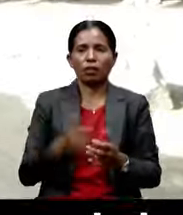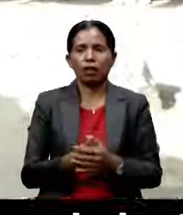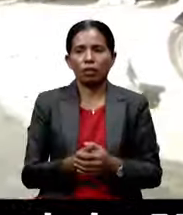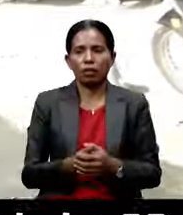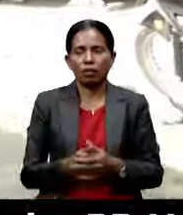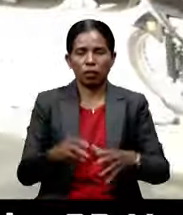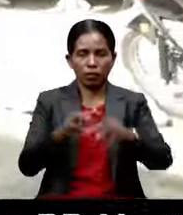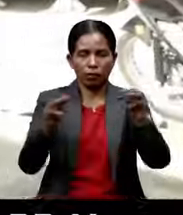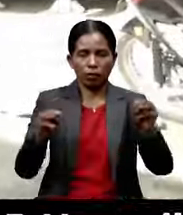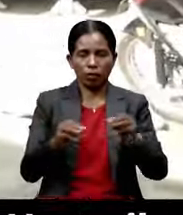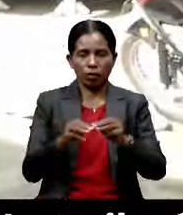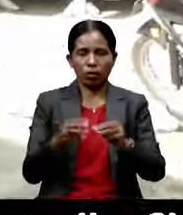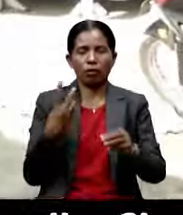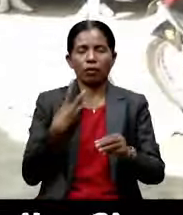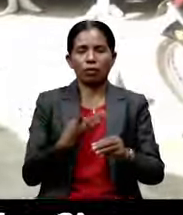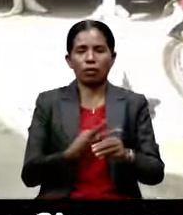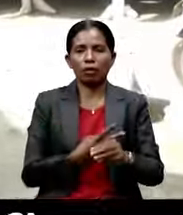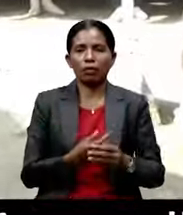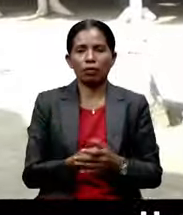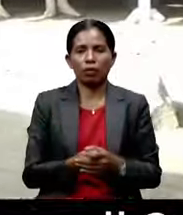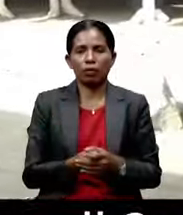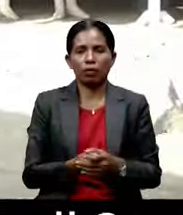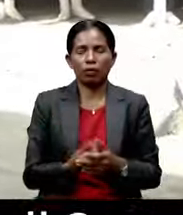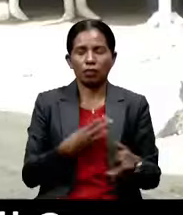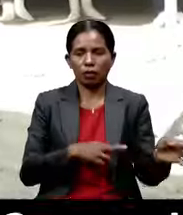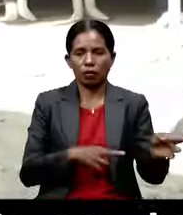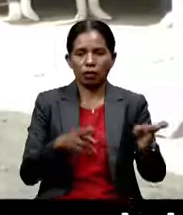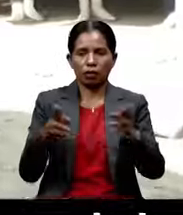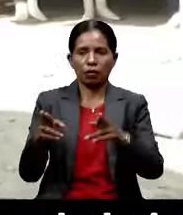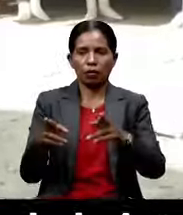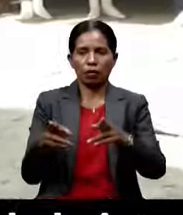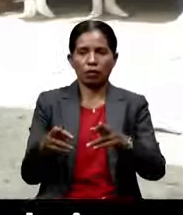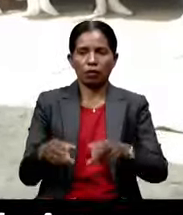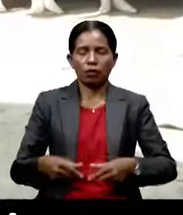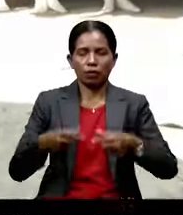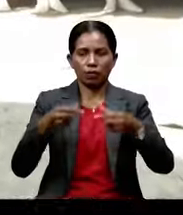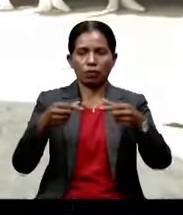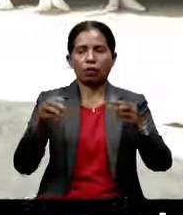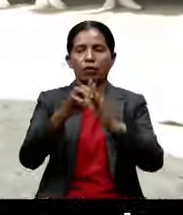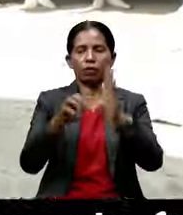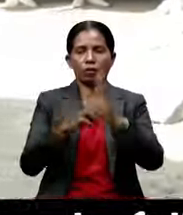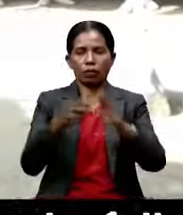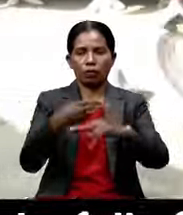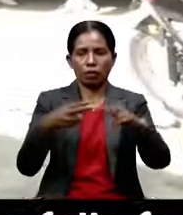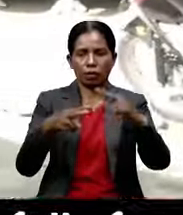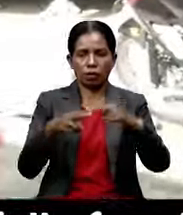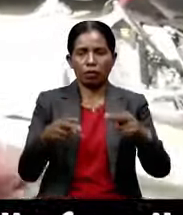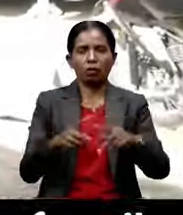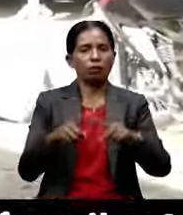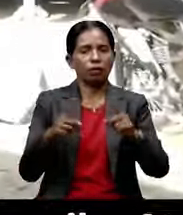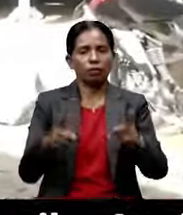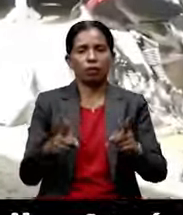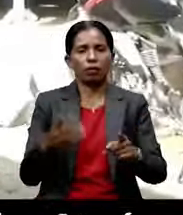iha munisipio. Ami bele pronto, rai dene am pronto pronto entrega ba iha estado ni Lima. Bebe